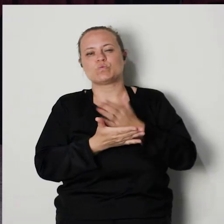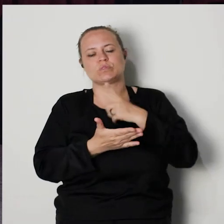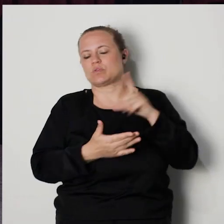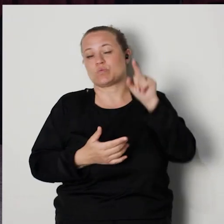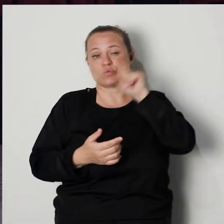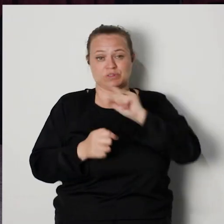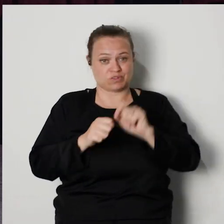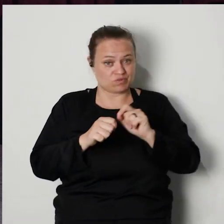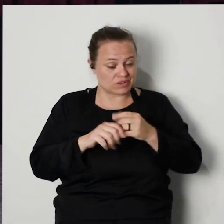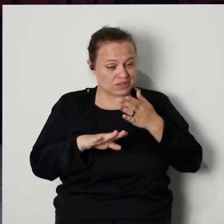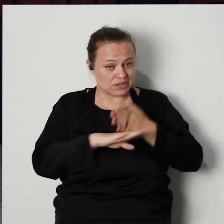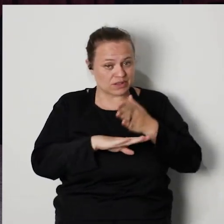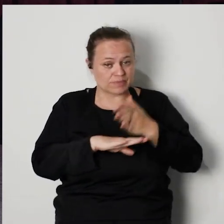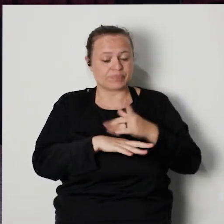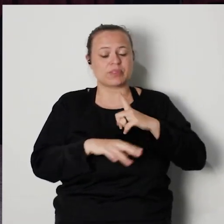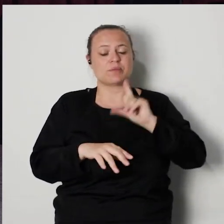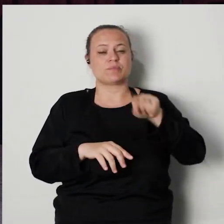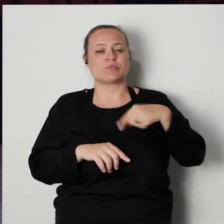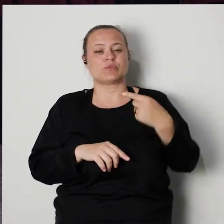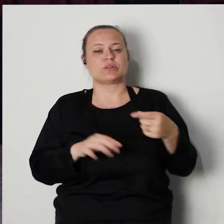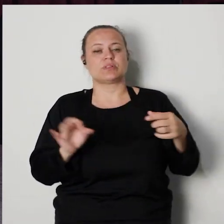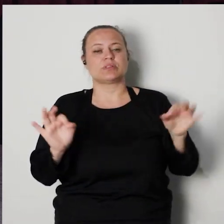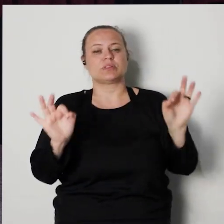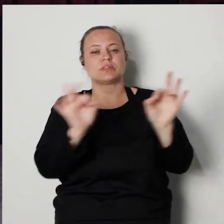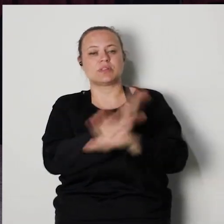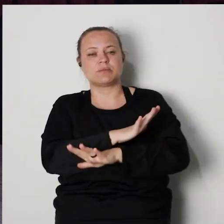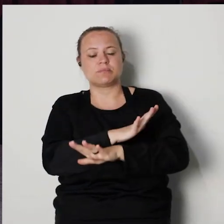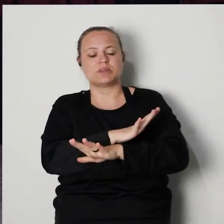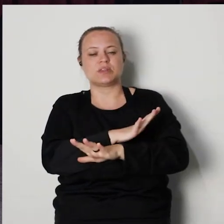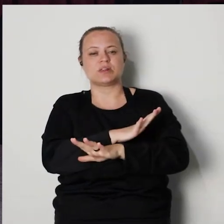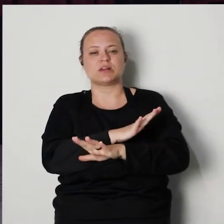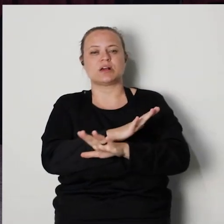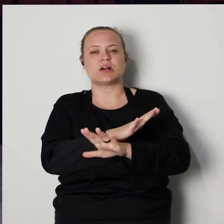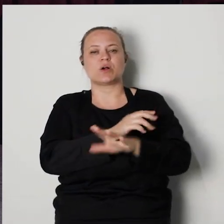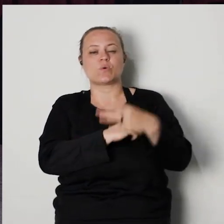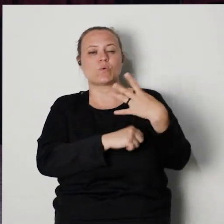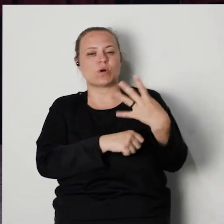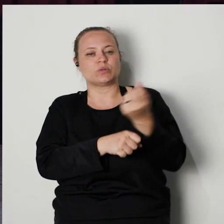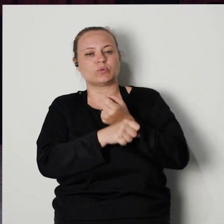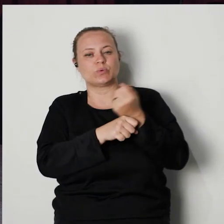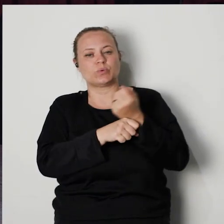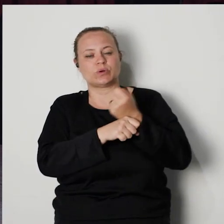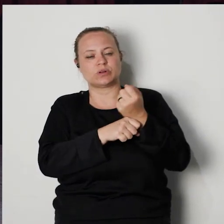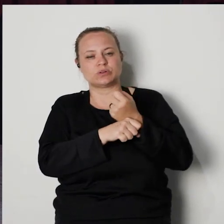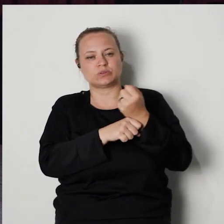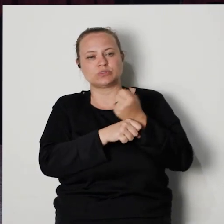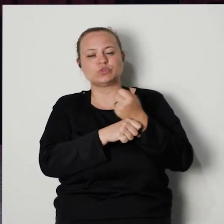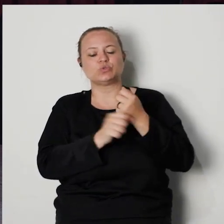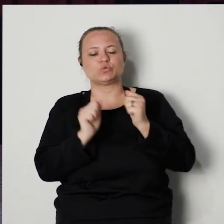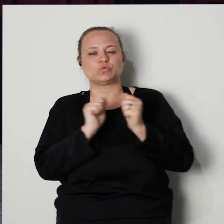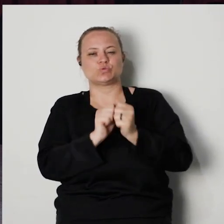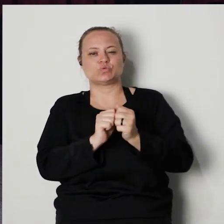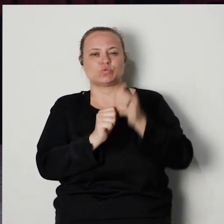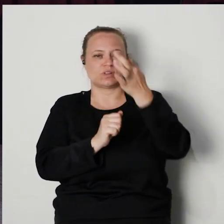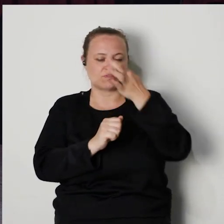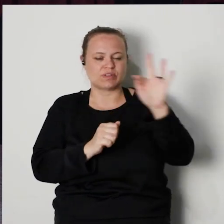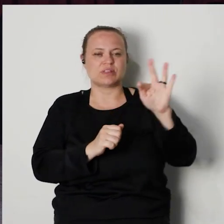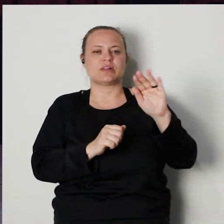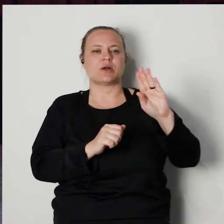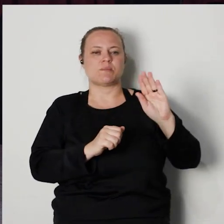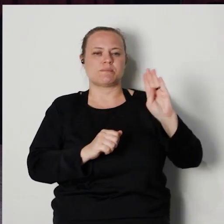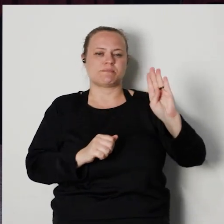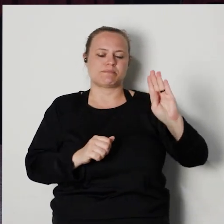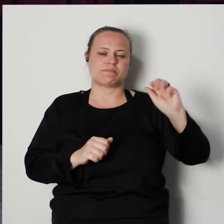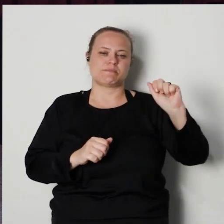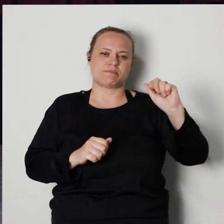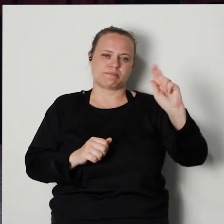depois foram alguns que não conseguiram terminar, alguns que não tinham participado. Ele resulta, a gente termina,